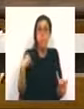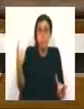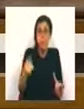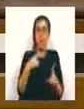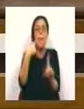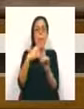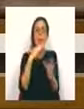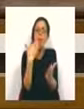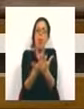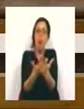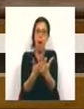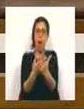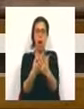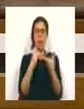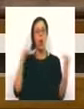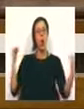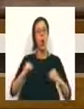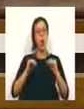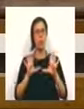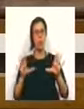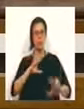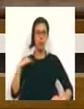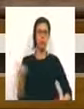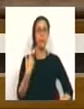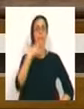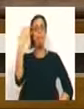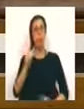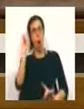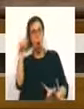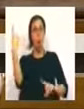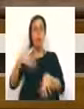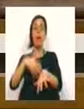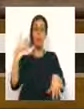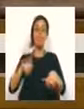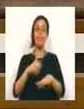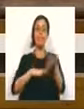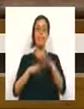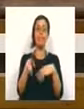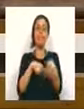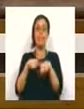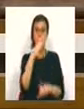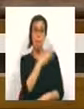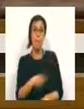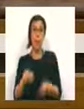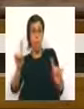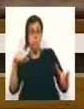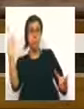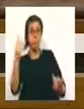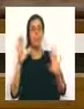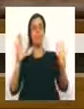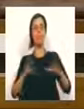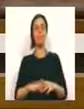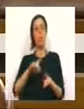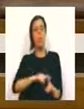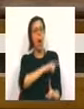de beneficiarem de um consenso generalizado nesta Câmara para a execução destas políticas.